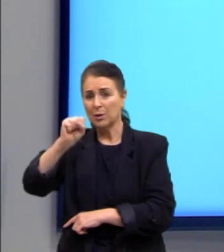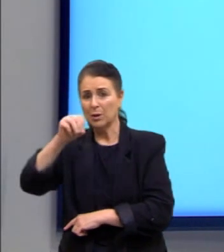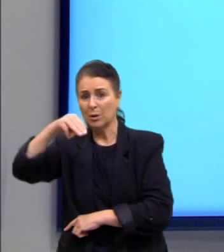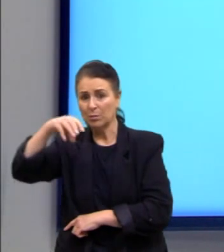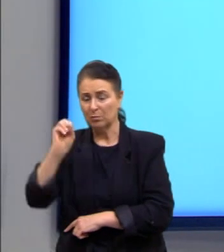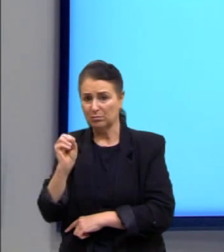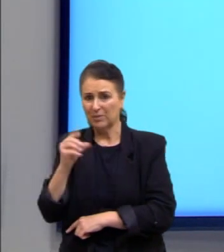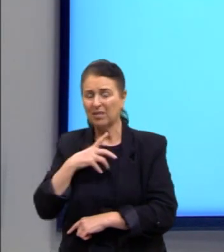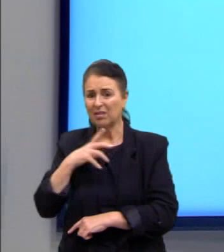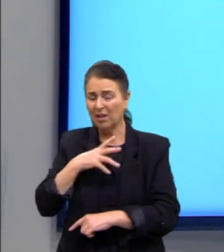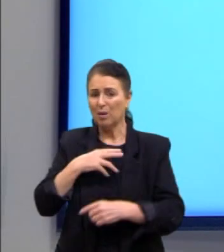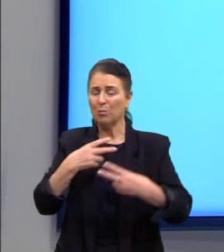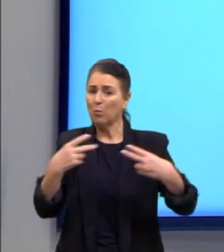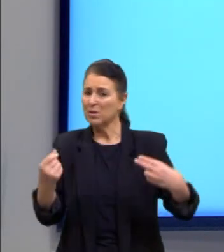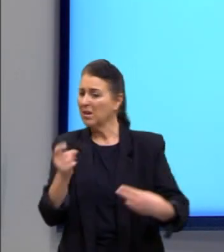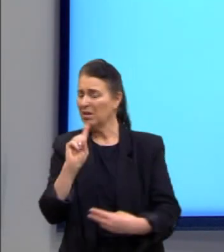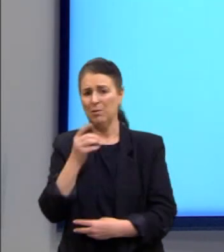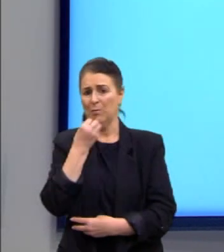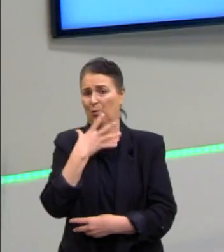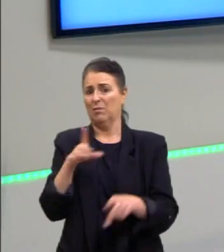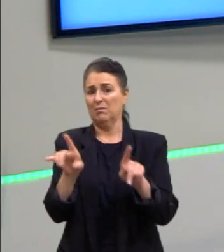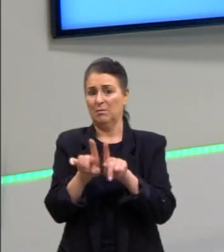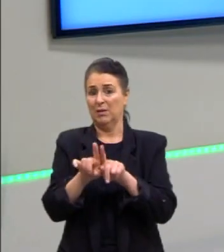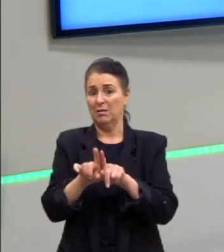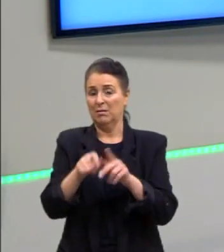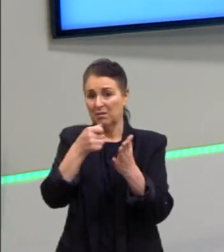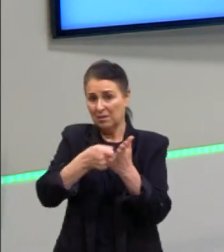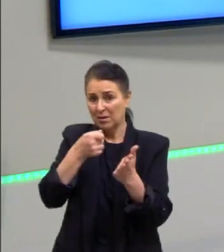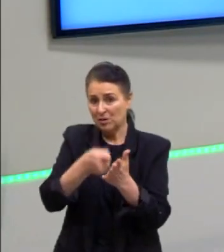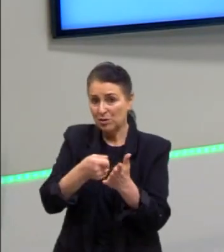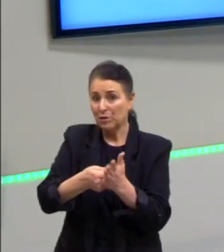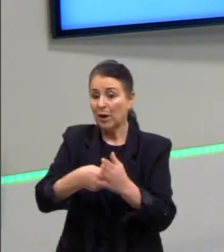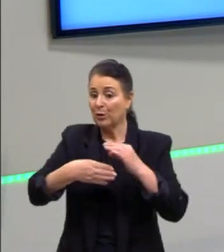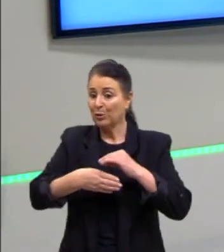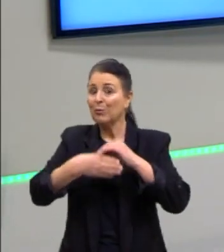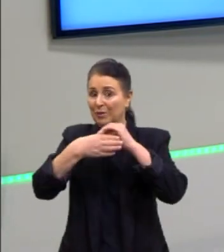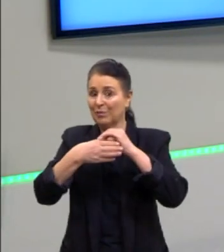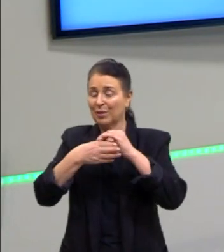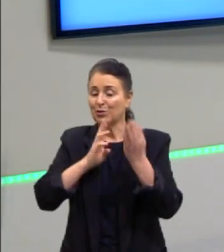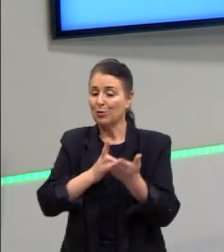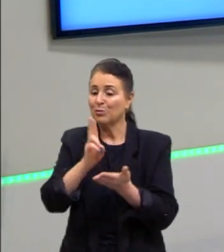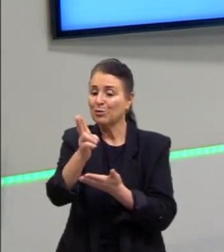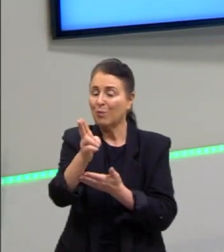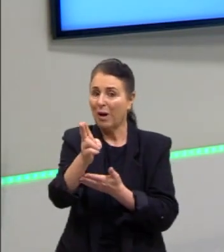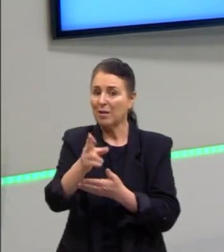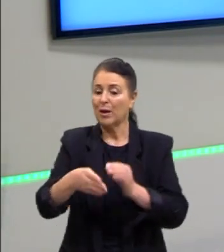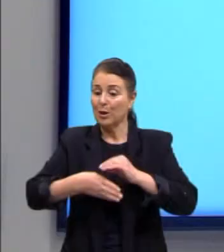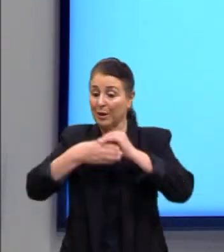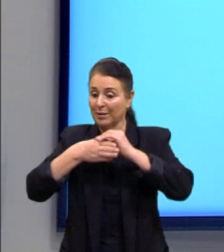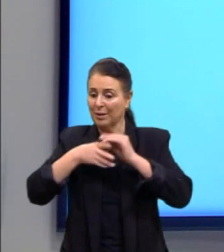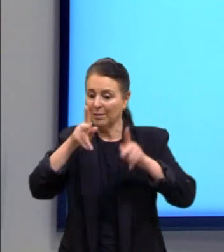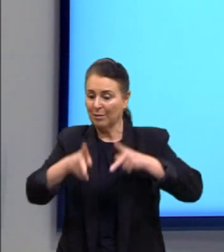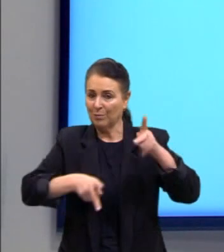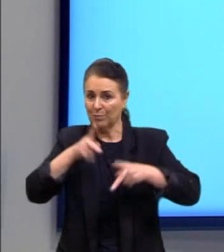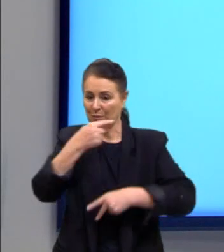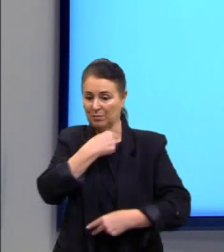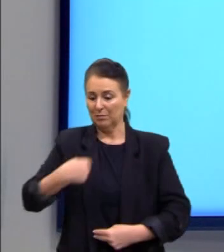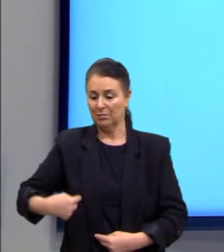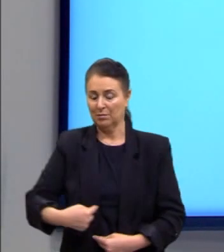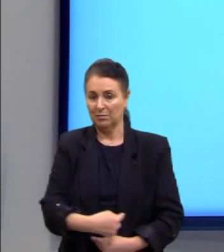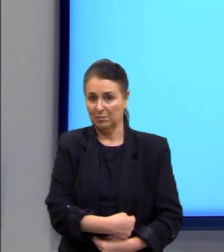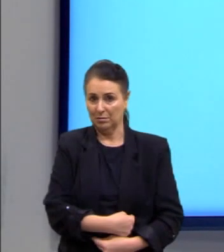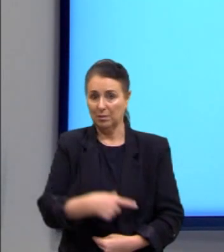negativo bem violento né mas era uma tentativa do mal de se manter popular vai ter também